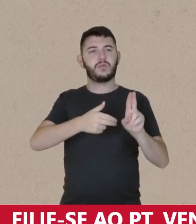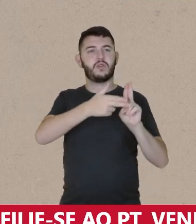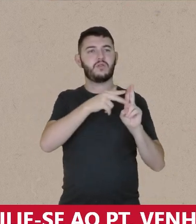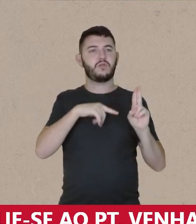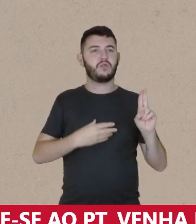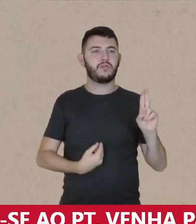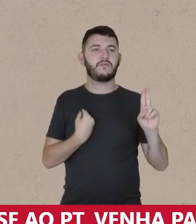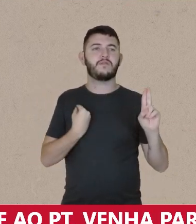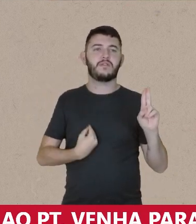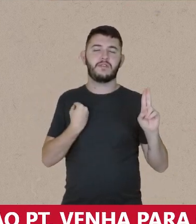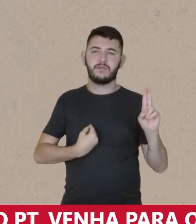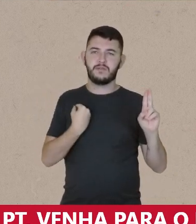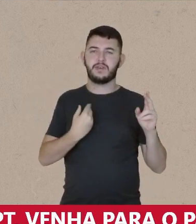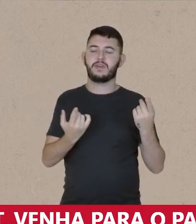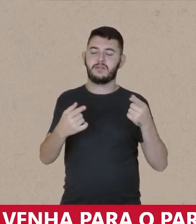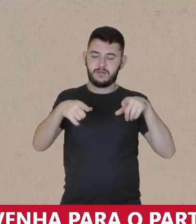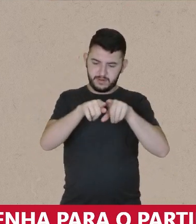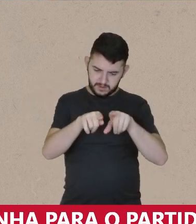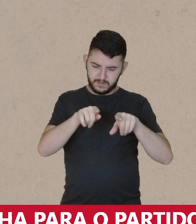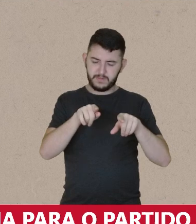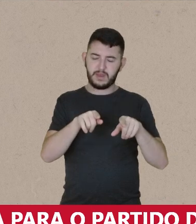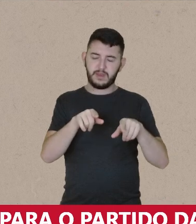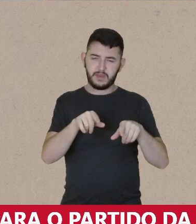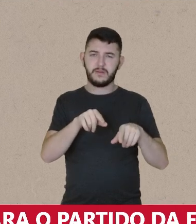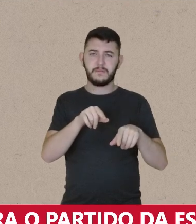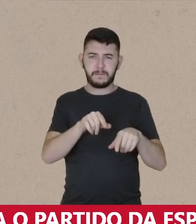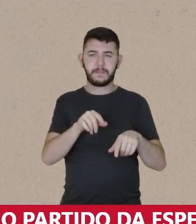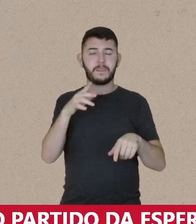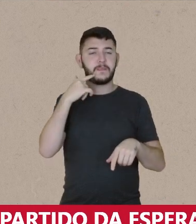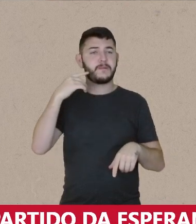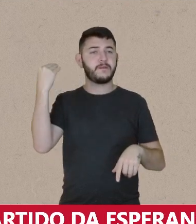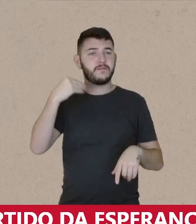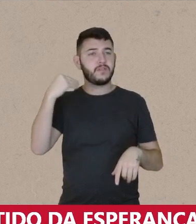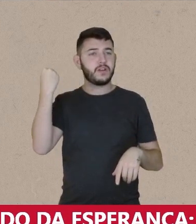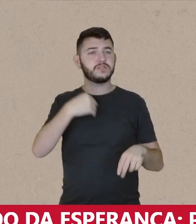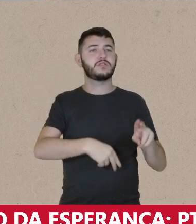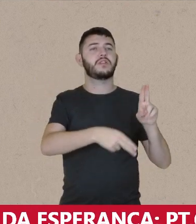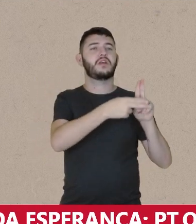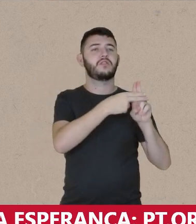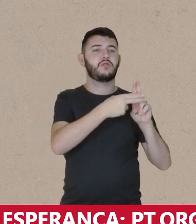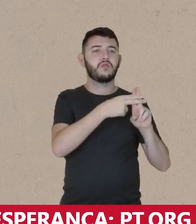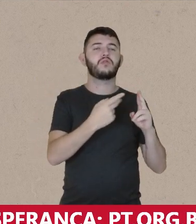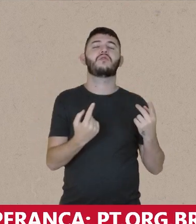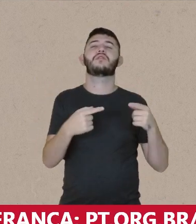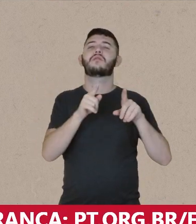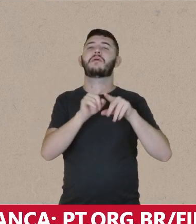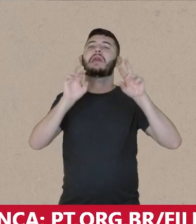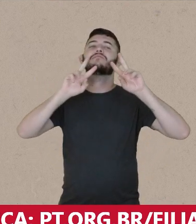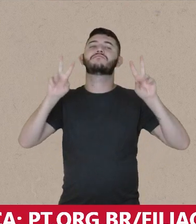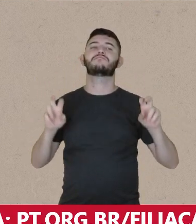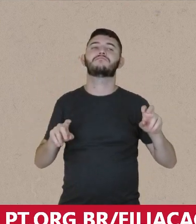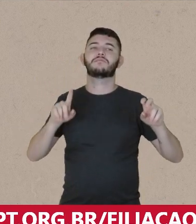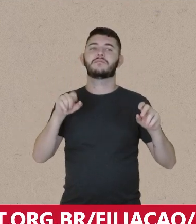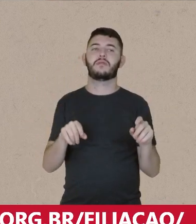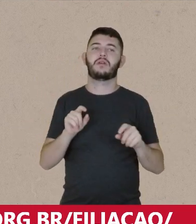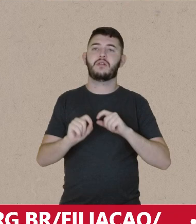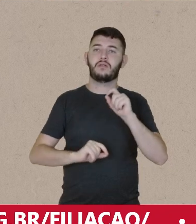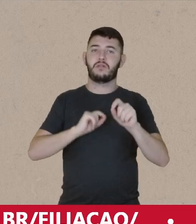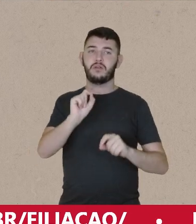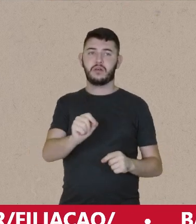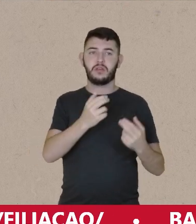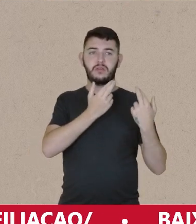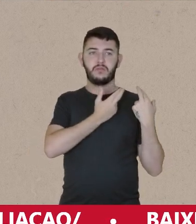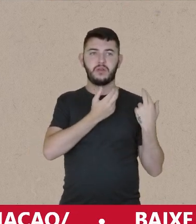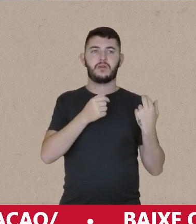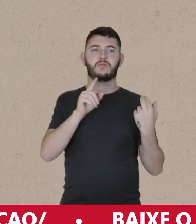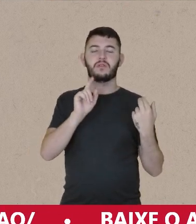e paralelo ainda a isso, toda a fragilidade do SUS no que diz respeito enquanto